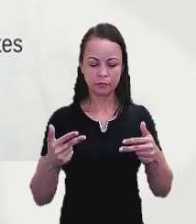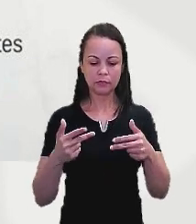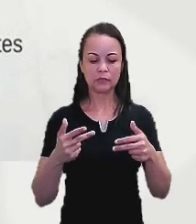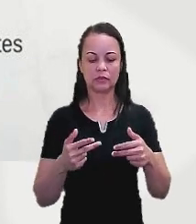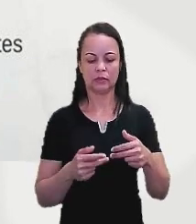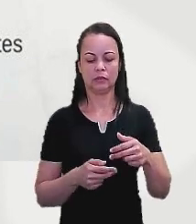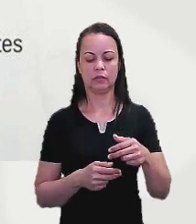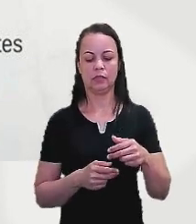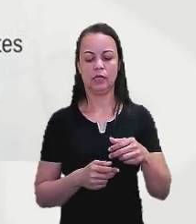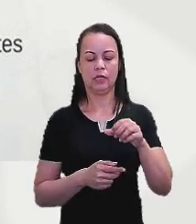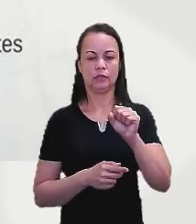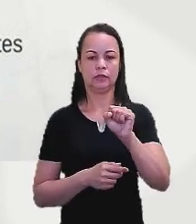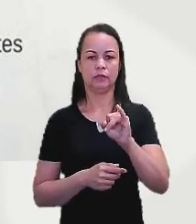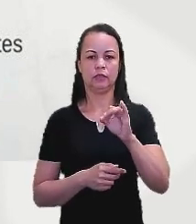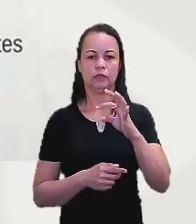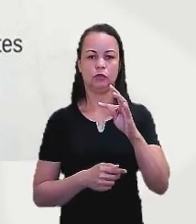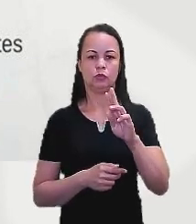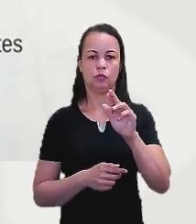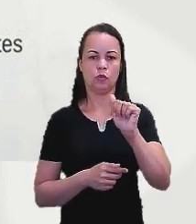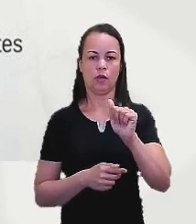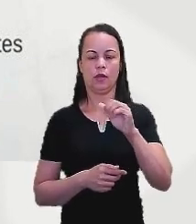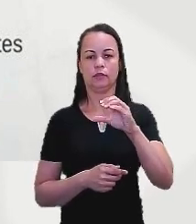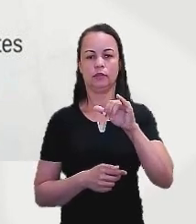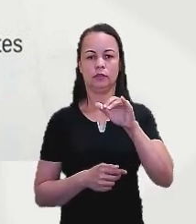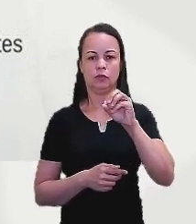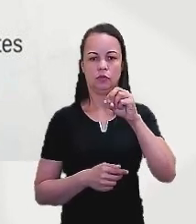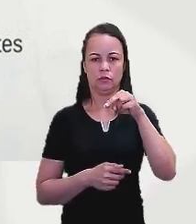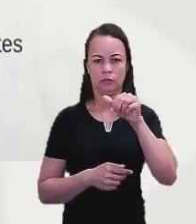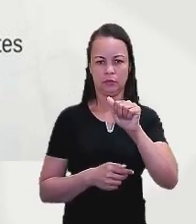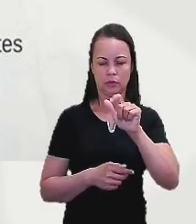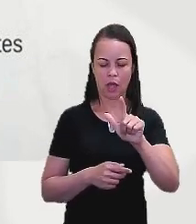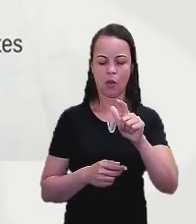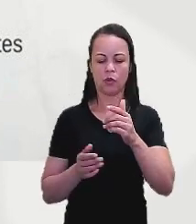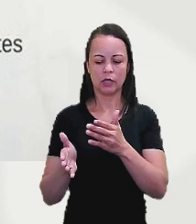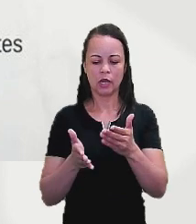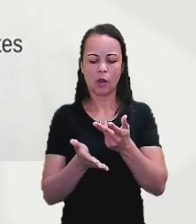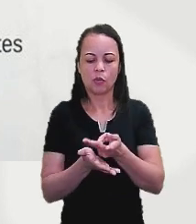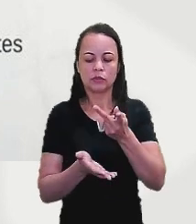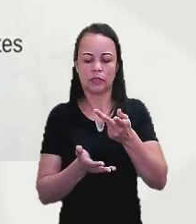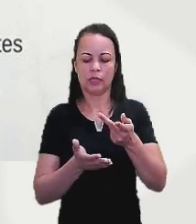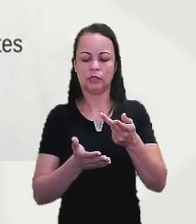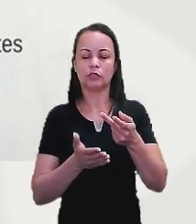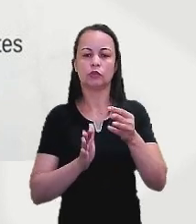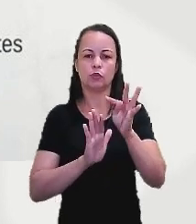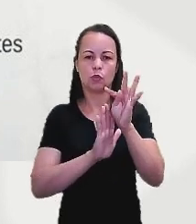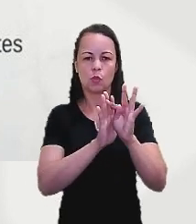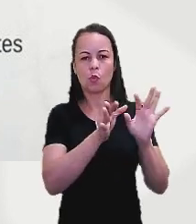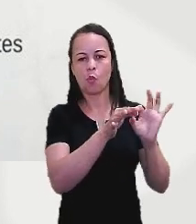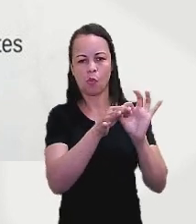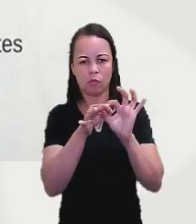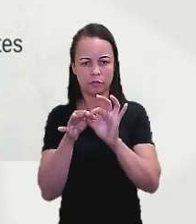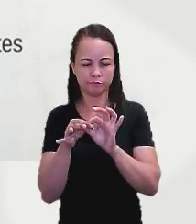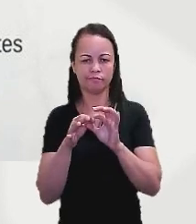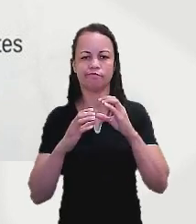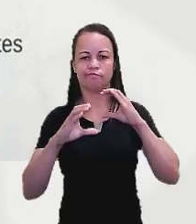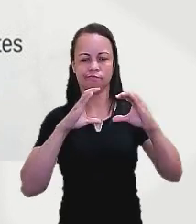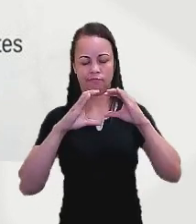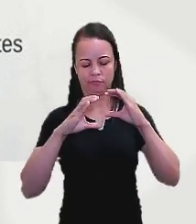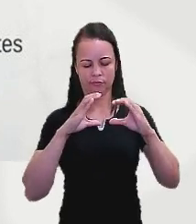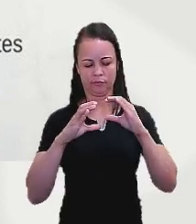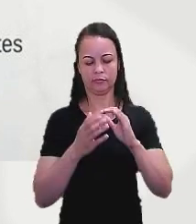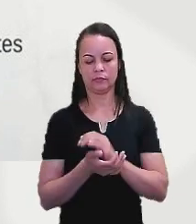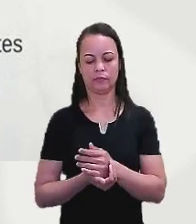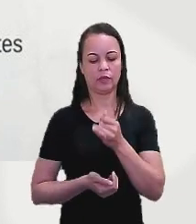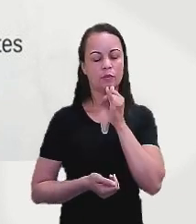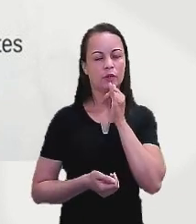situacional é aquela que ocorre em função do contexto comunicativo. Por exemplo, a ocasião, ela determina como a